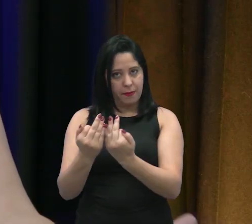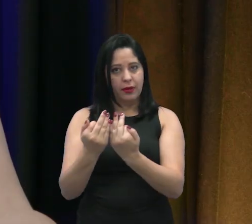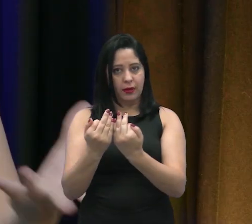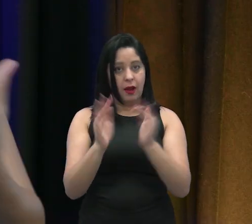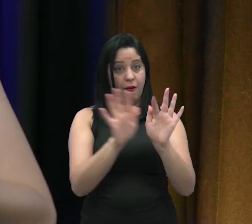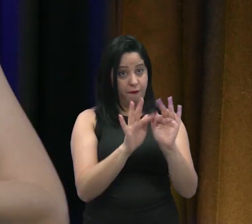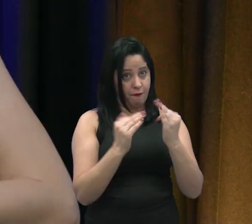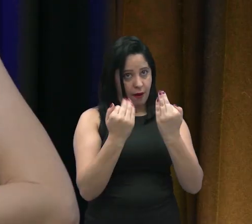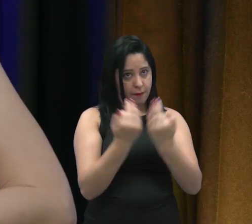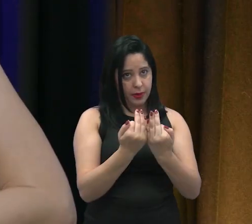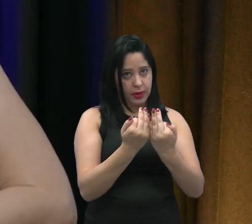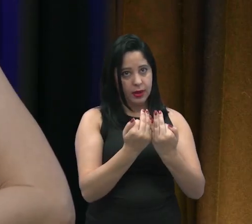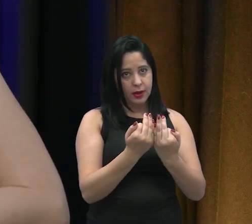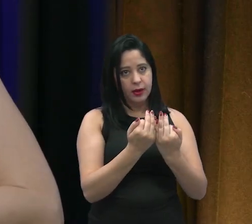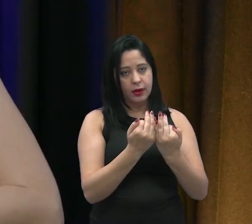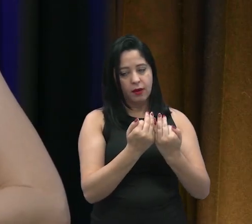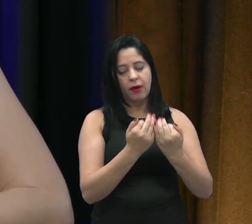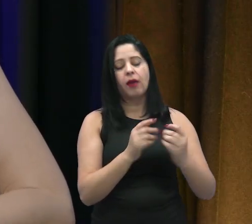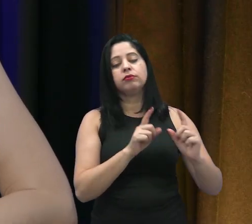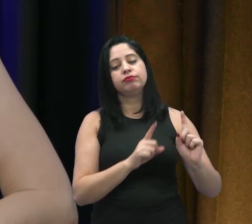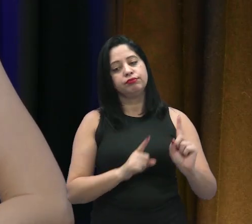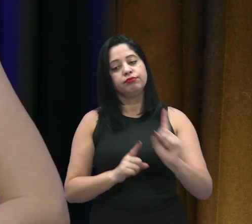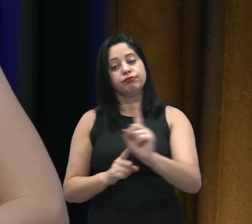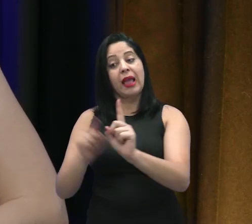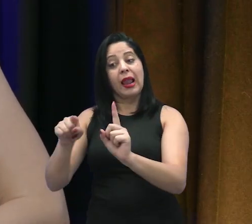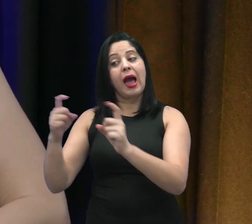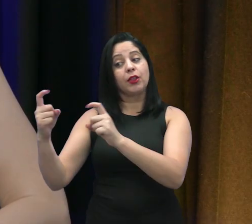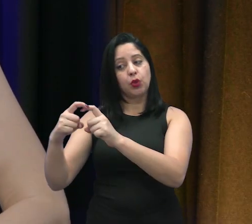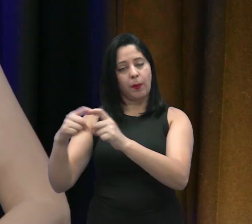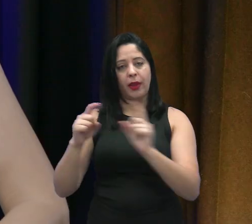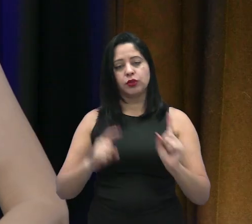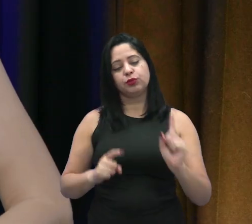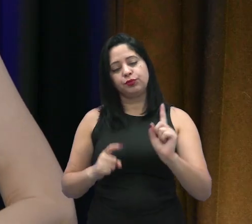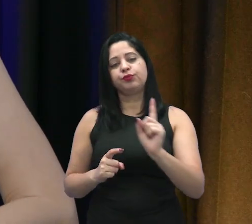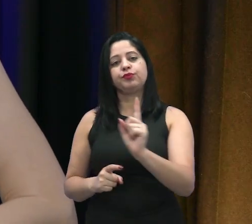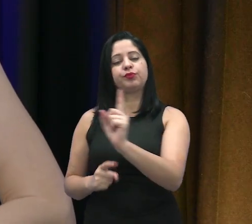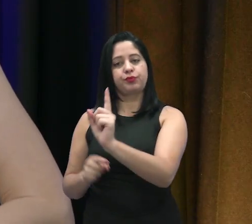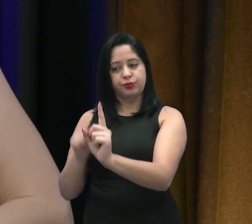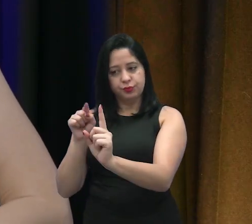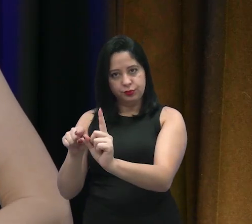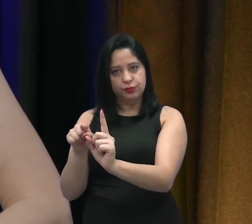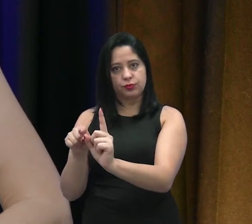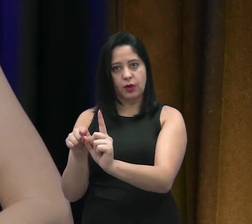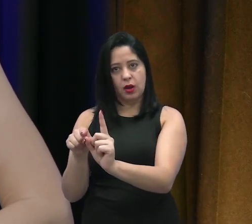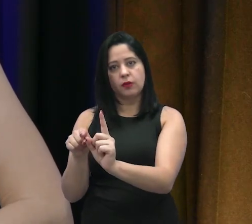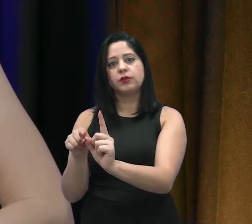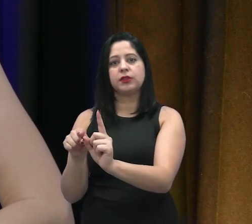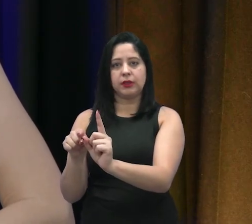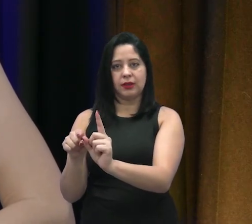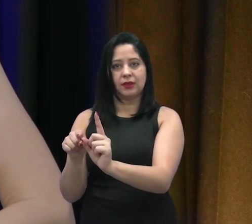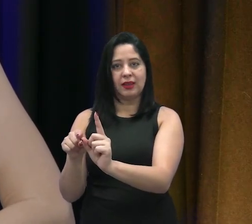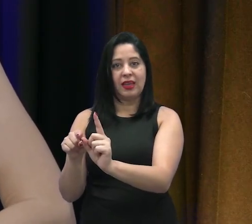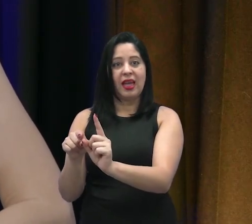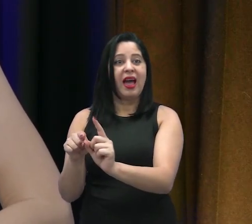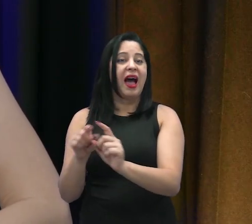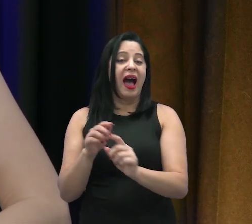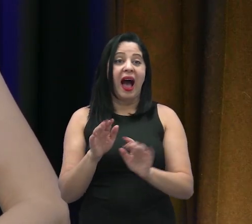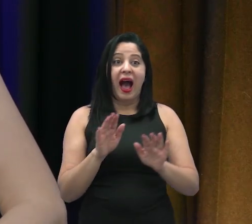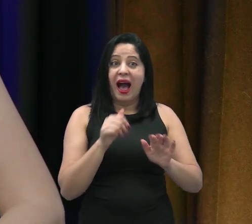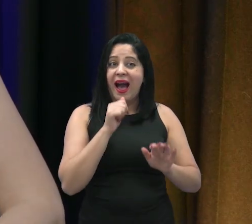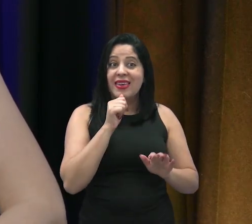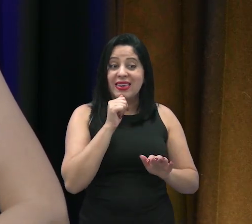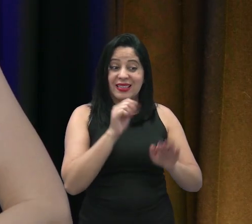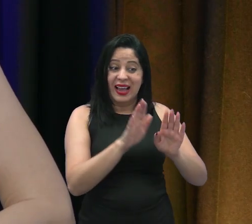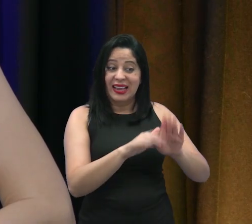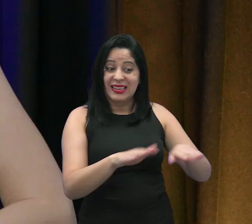o médico, né? Aí vai para avaliação, independente de ter diagnóstico ou não, porque nós temos algumas crianças que não fecham